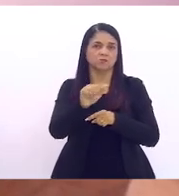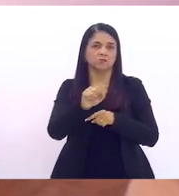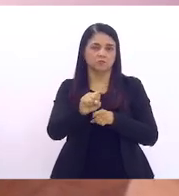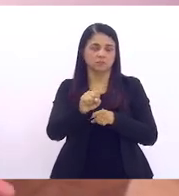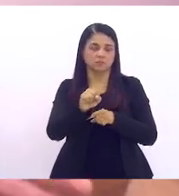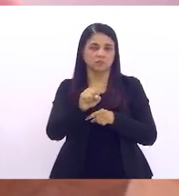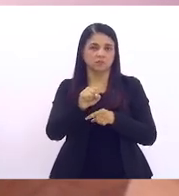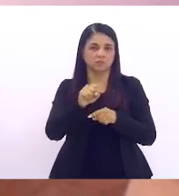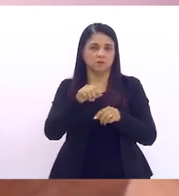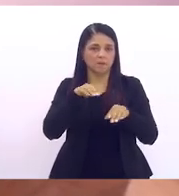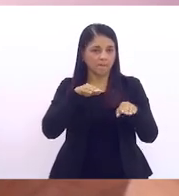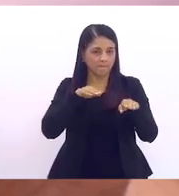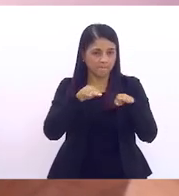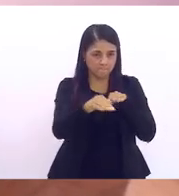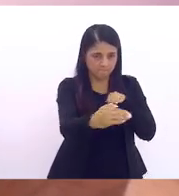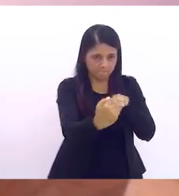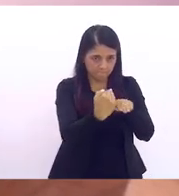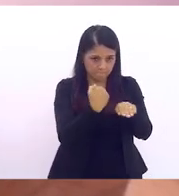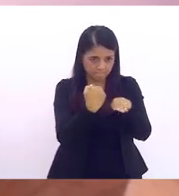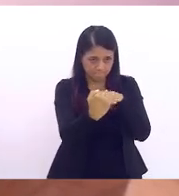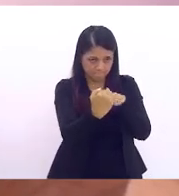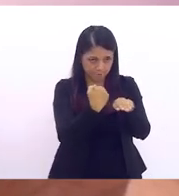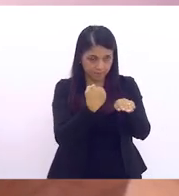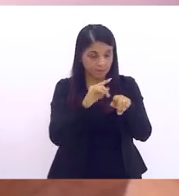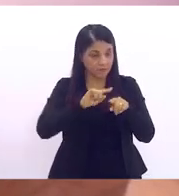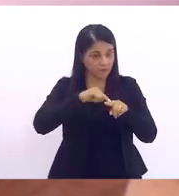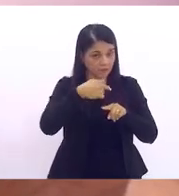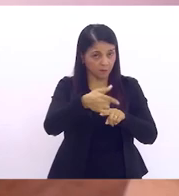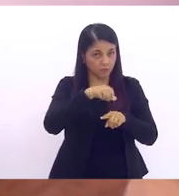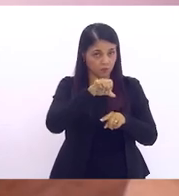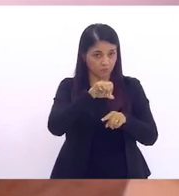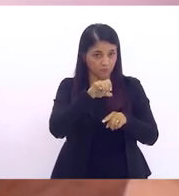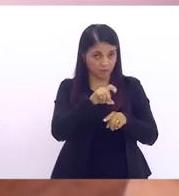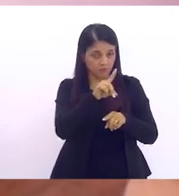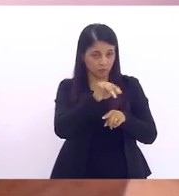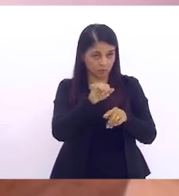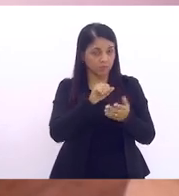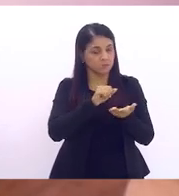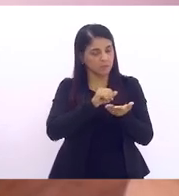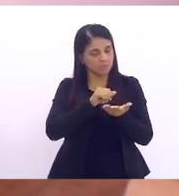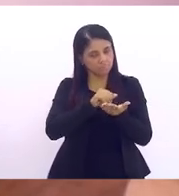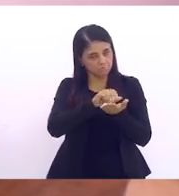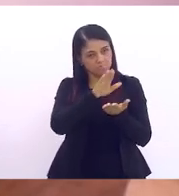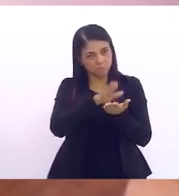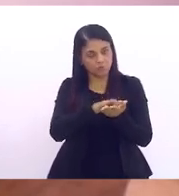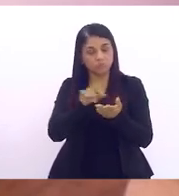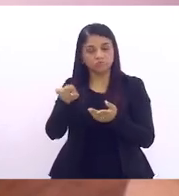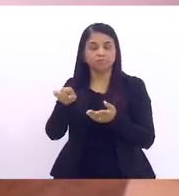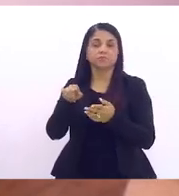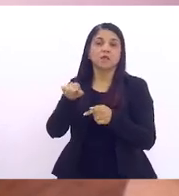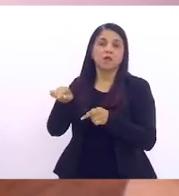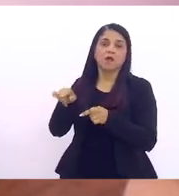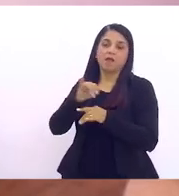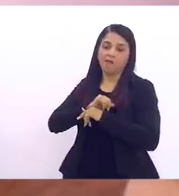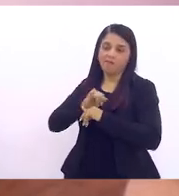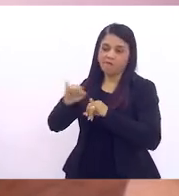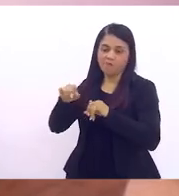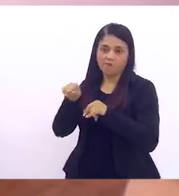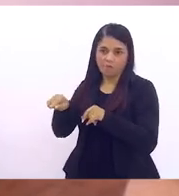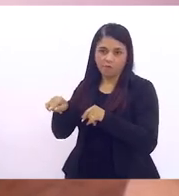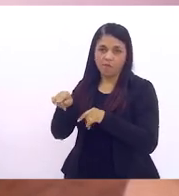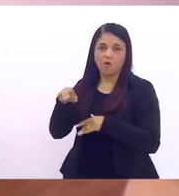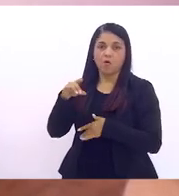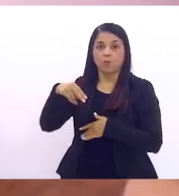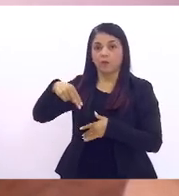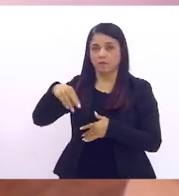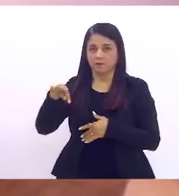incorreram após 90 dias da primeira parte da operação é que foram enviadas pro órgão autuador é de maneira objetiva nós